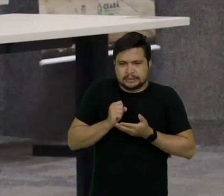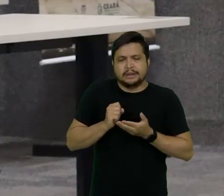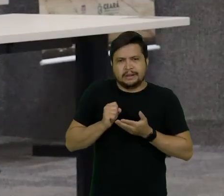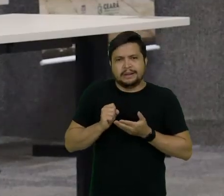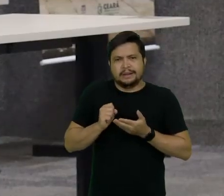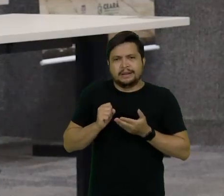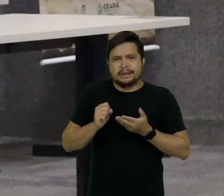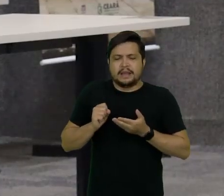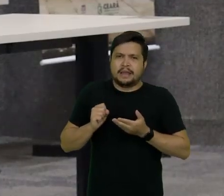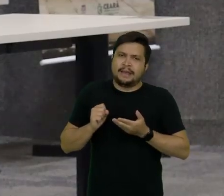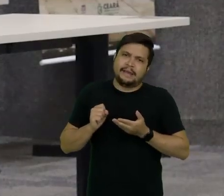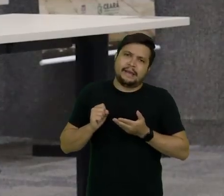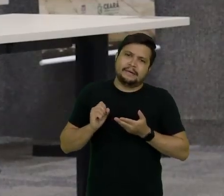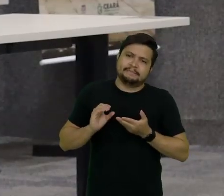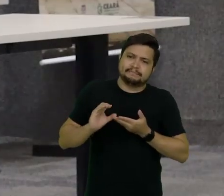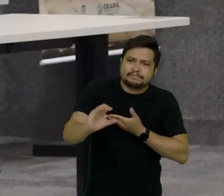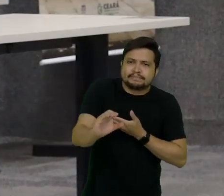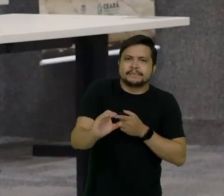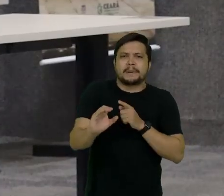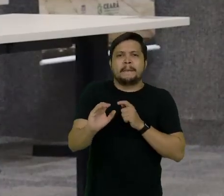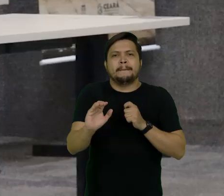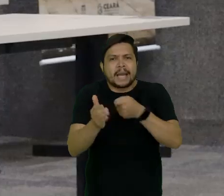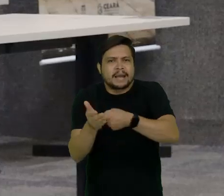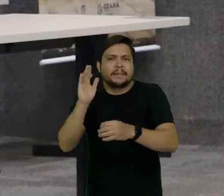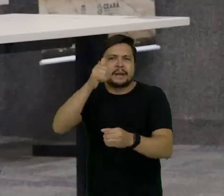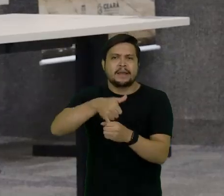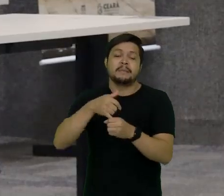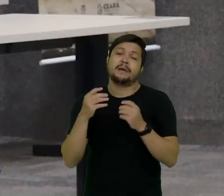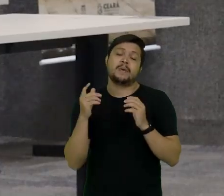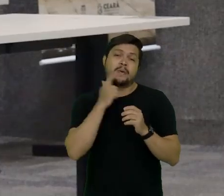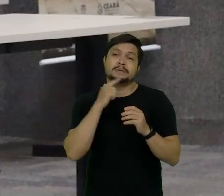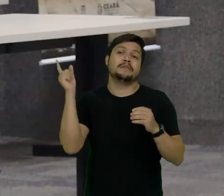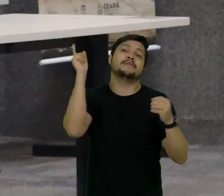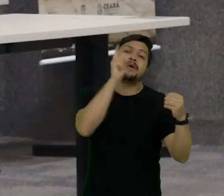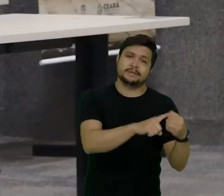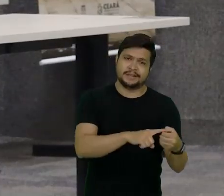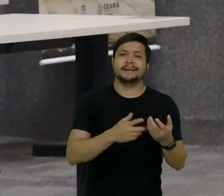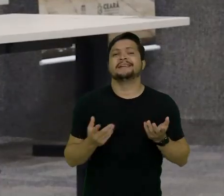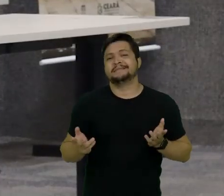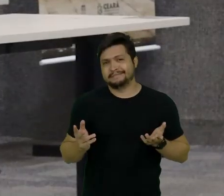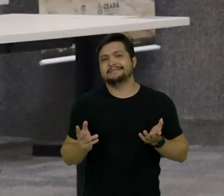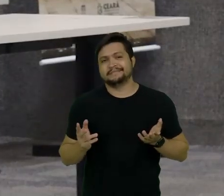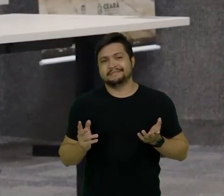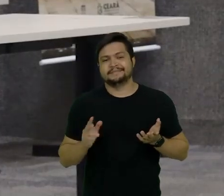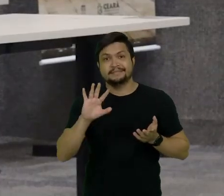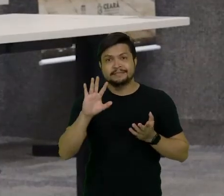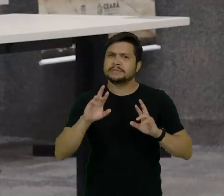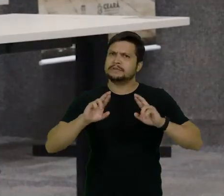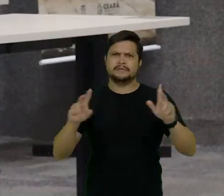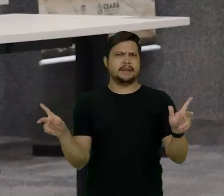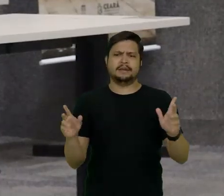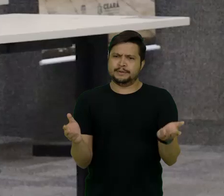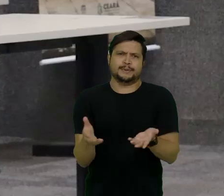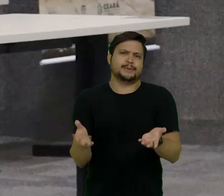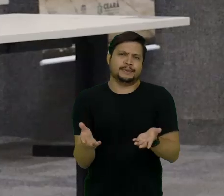dinheiro do carro para poder voltar da aula prática de cavalo. Então, assim, era um tempo muito difícil, muito diferente há 30 anos